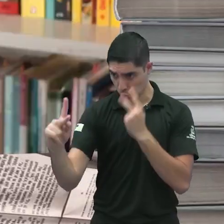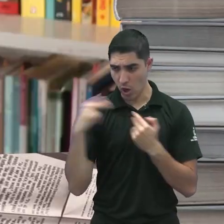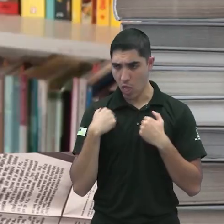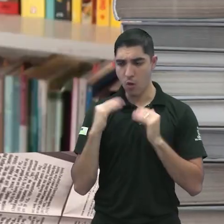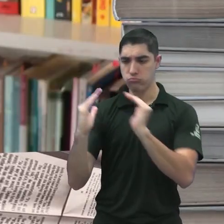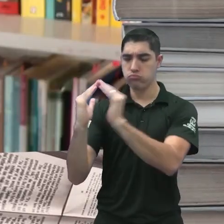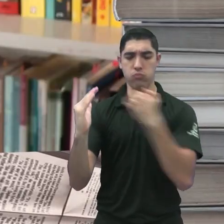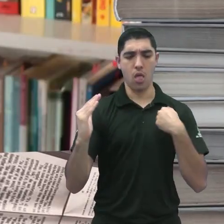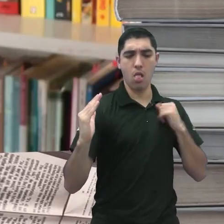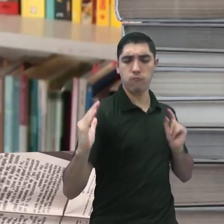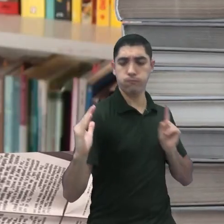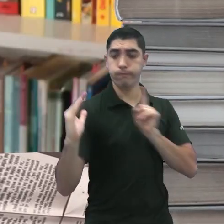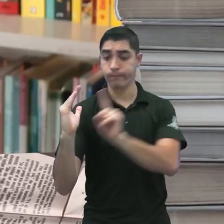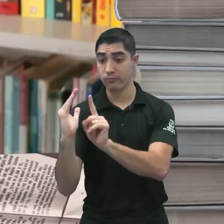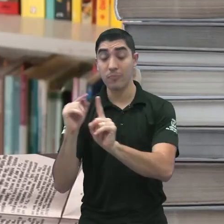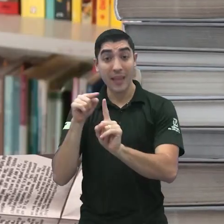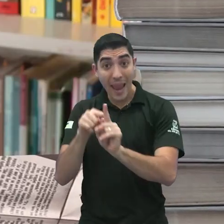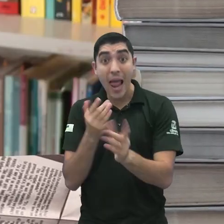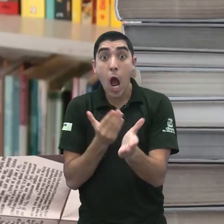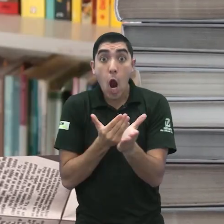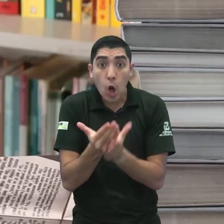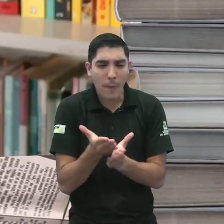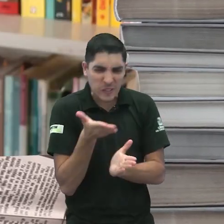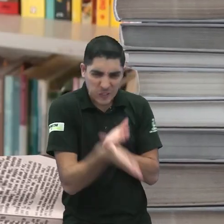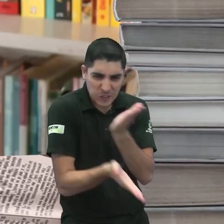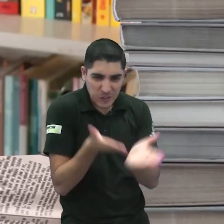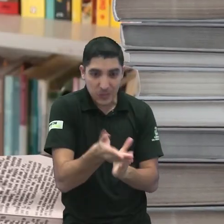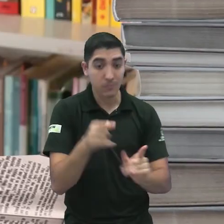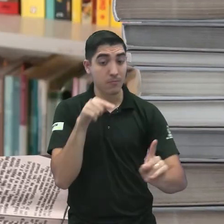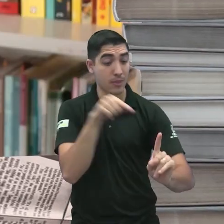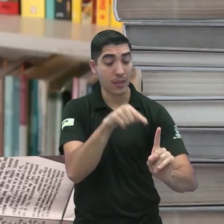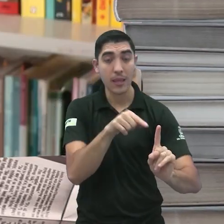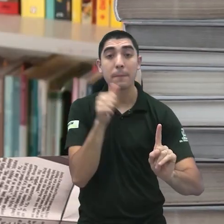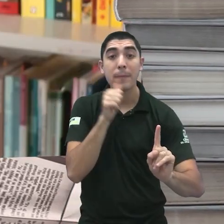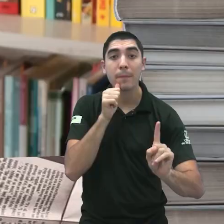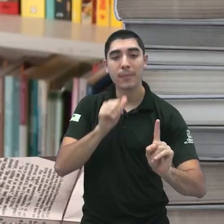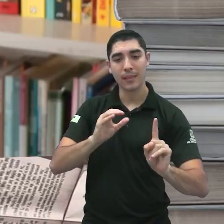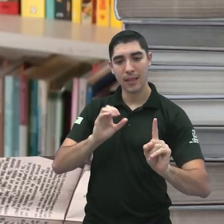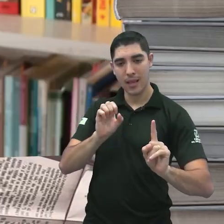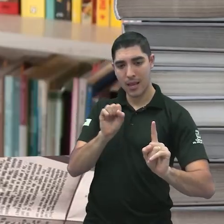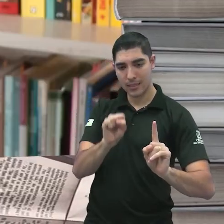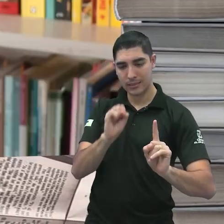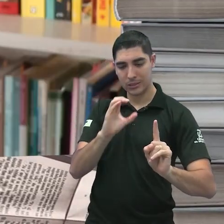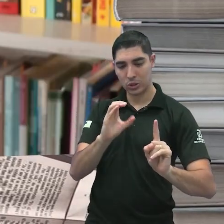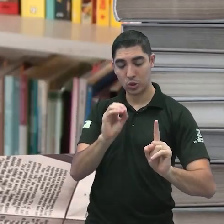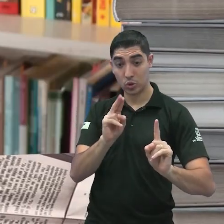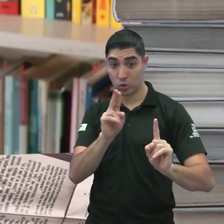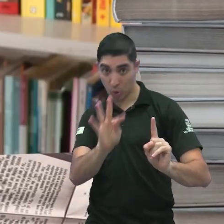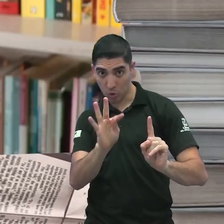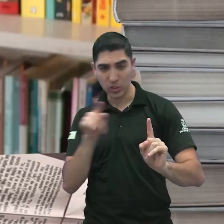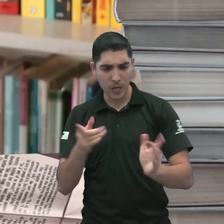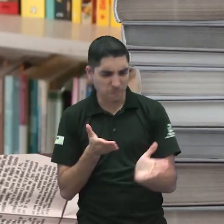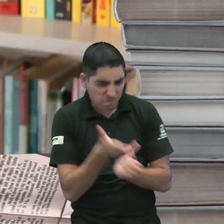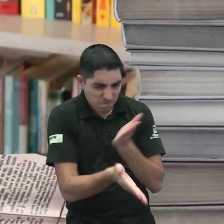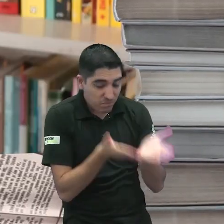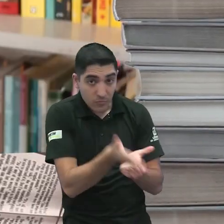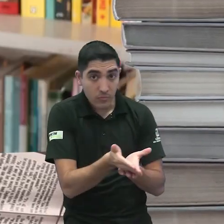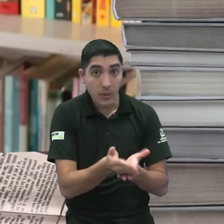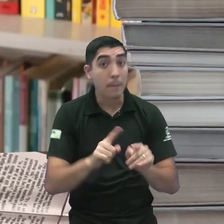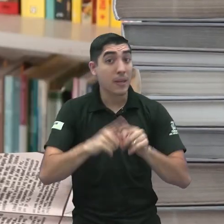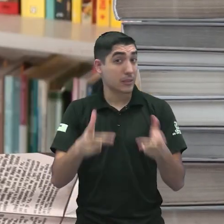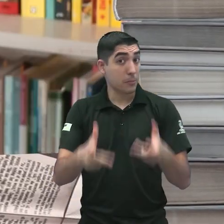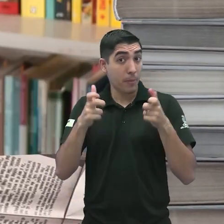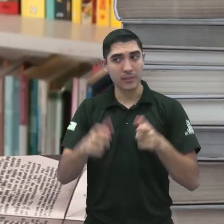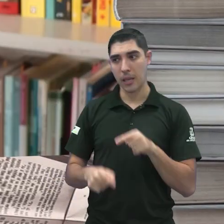cuidar principalmente da menina, da Scout, porque ela tivesse modos de menina, entre aspas, e mostra aqui um preconceito muito forte também com um pai solteiro,